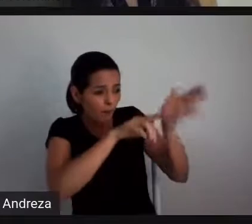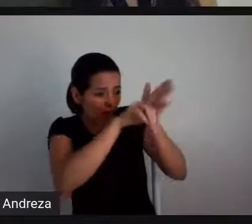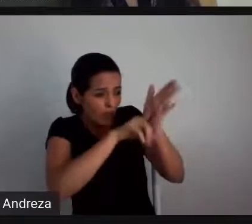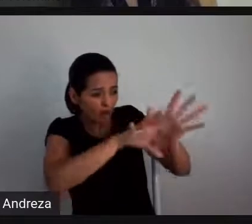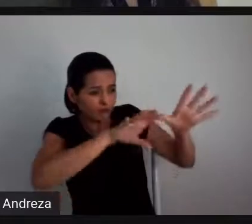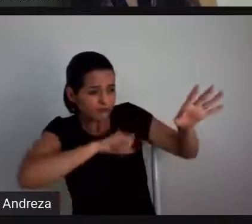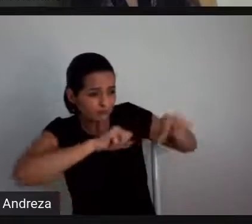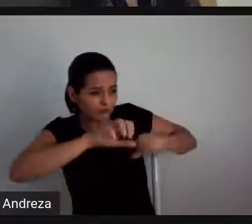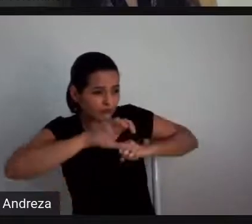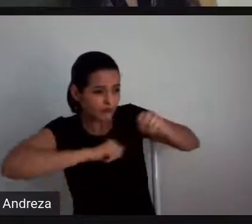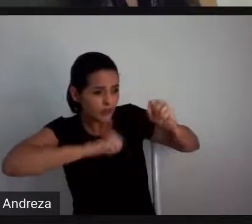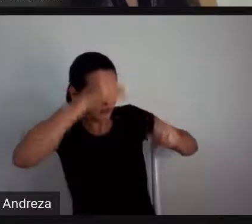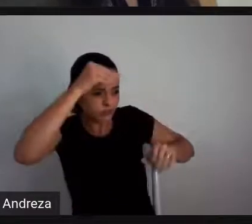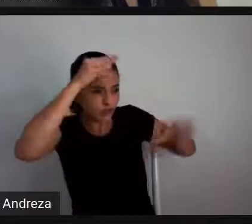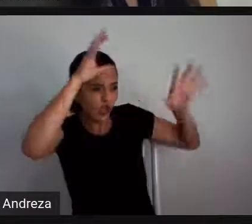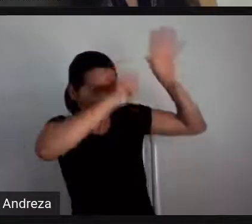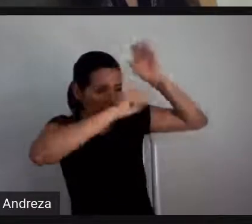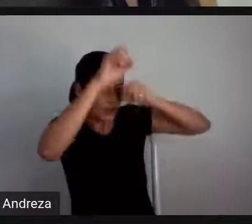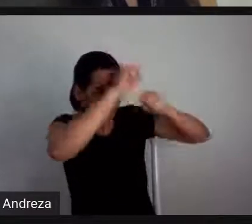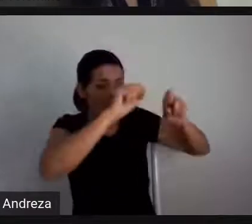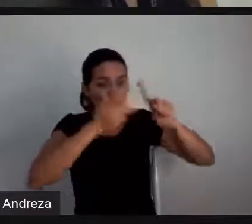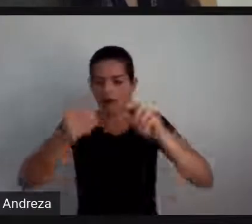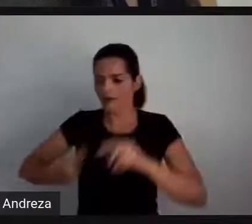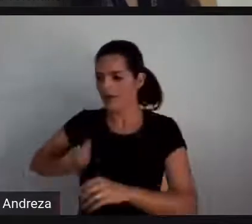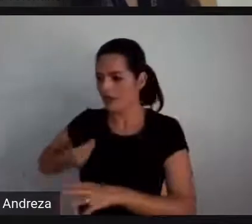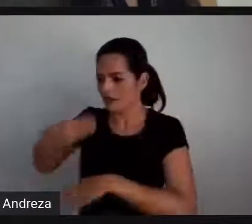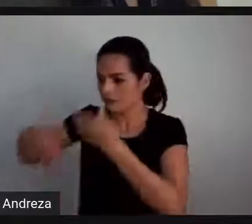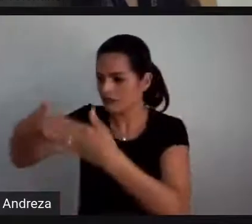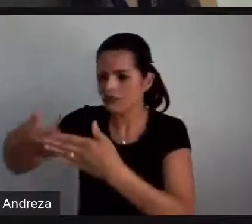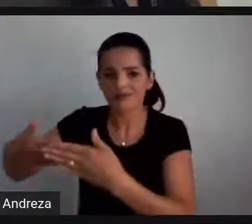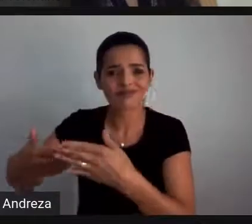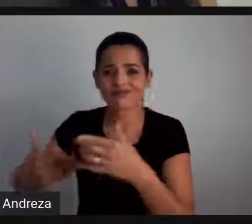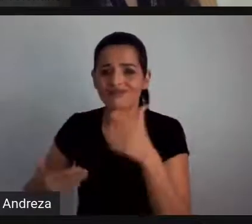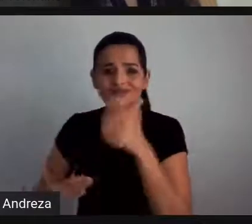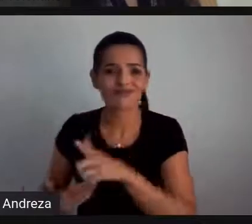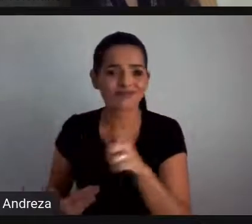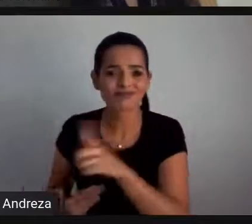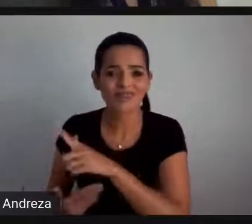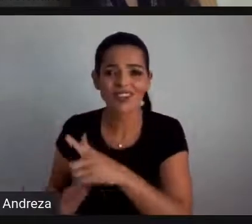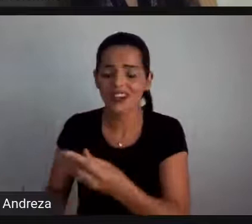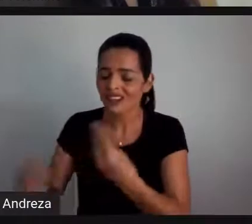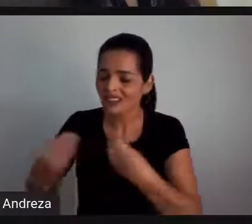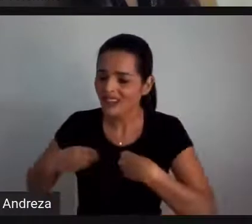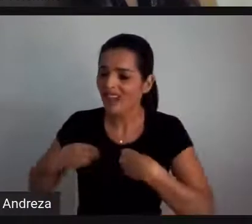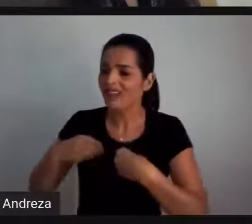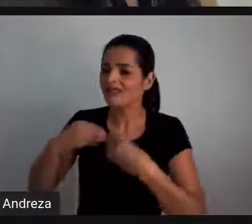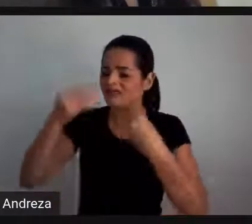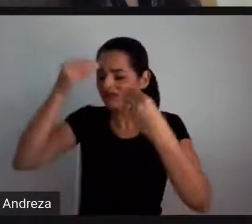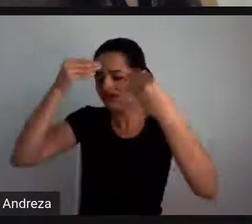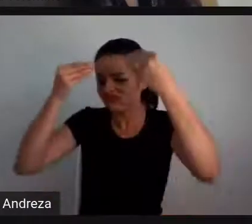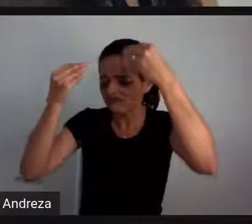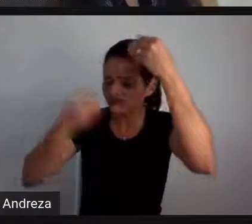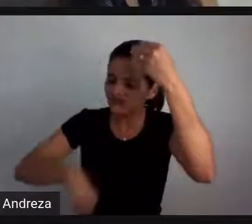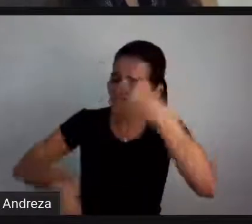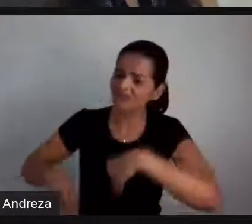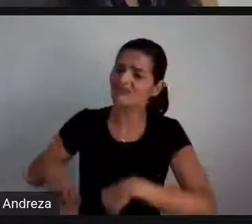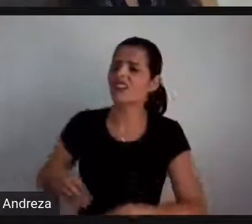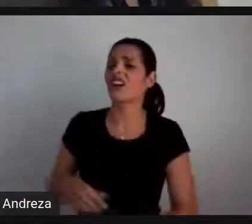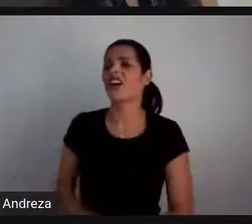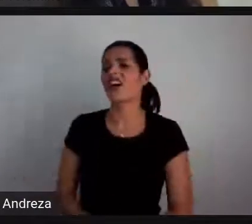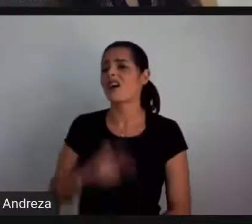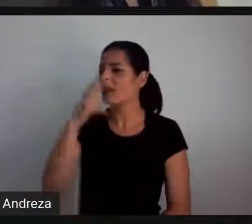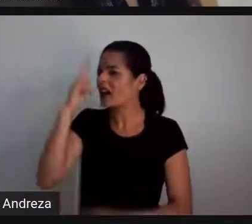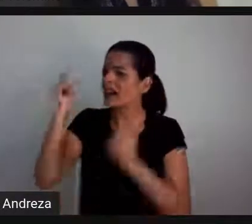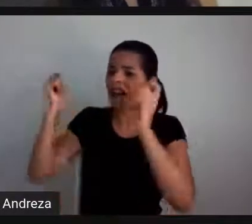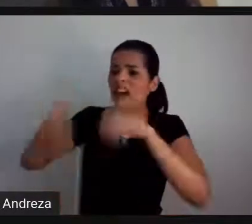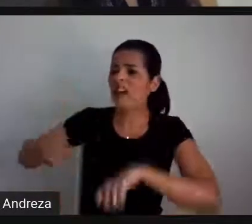aí aumenta a frustração, aumenta a ansiedade, a sensação de incapacidade, como se eu é que não desse conta, como se isso não